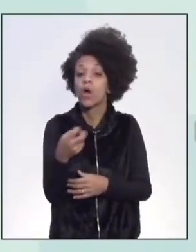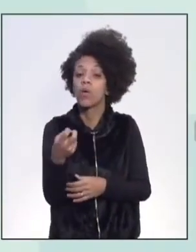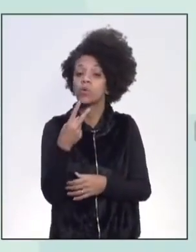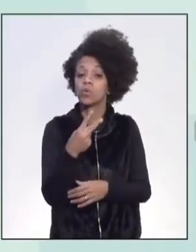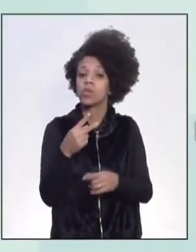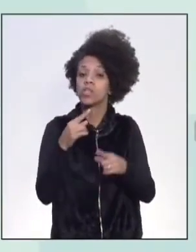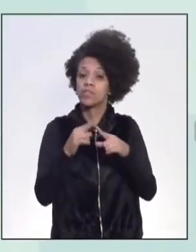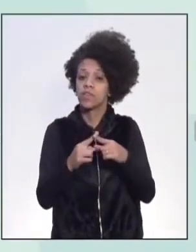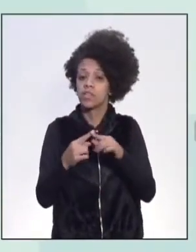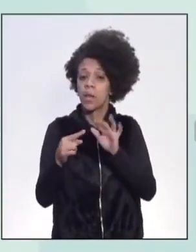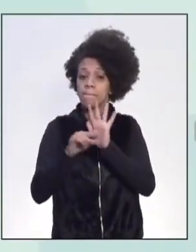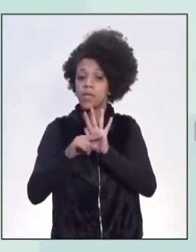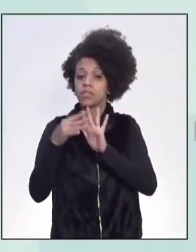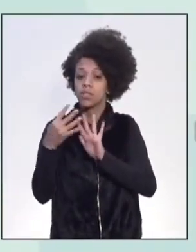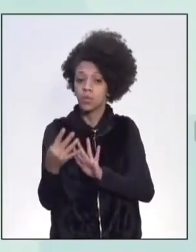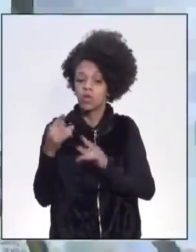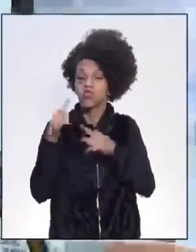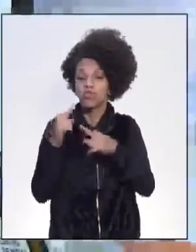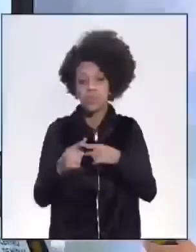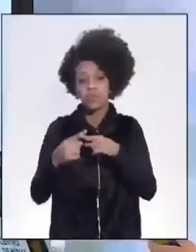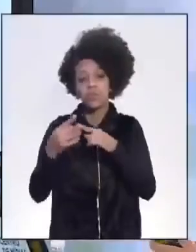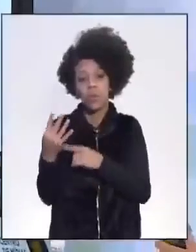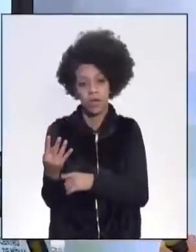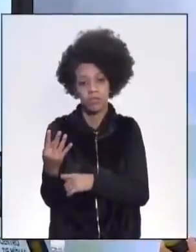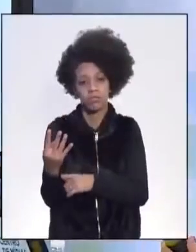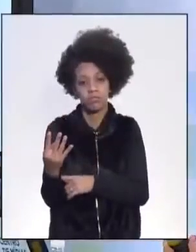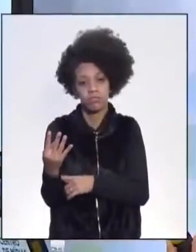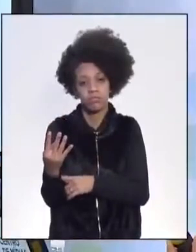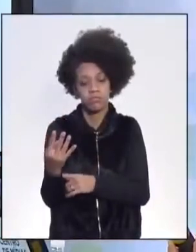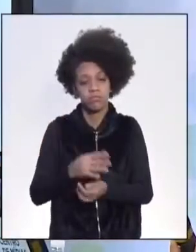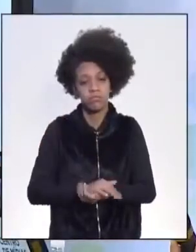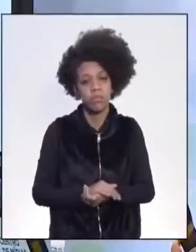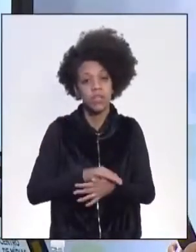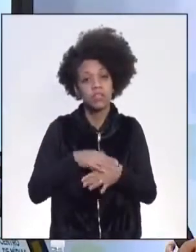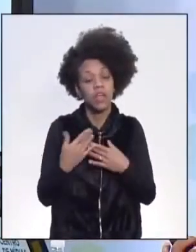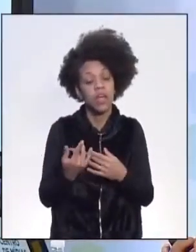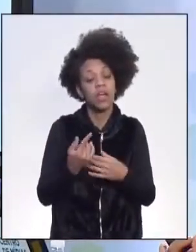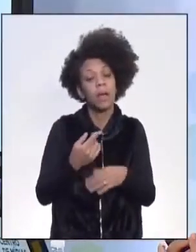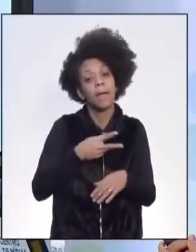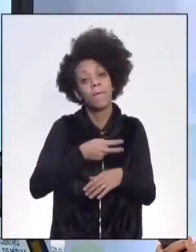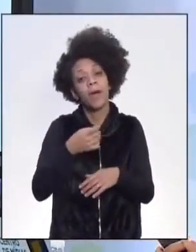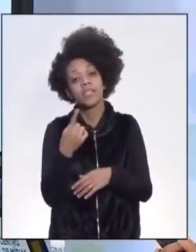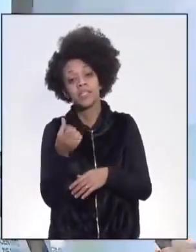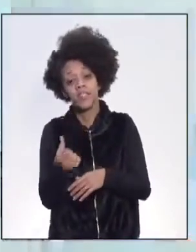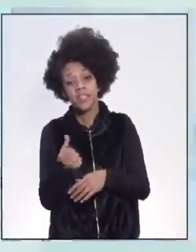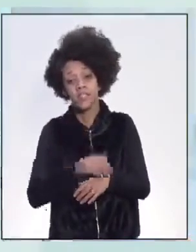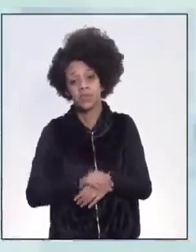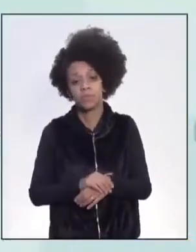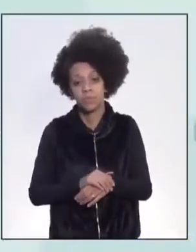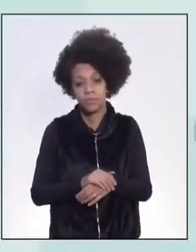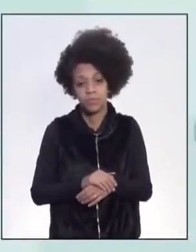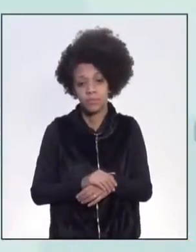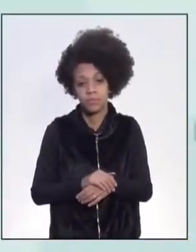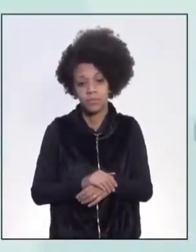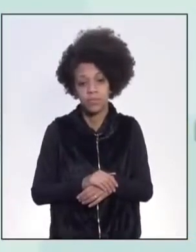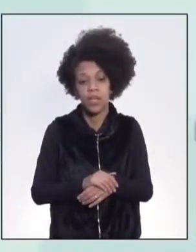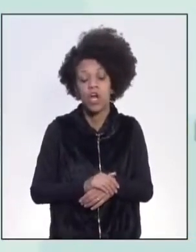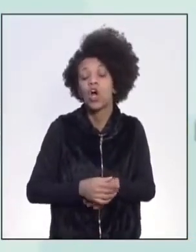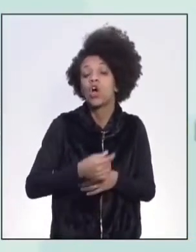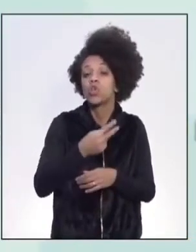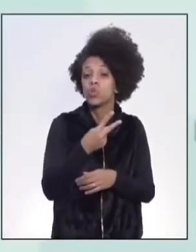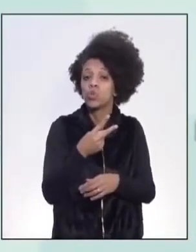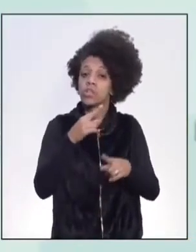vezes menos 4 vezes menos 4. Menos 4 vezes menos 4 dá mais 16. Então, 2 vezes 16. 2